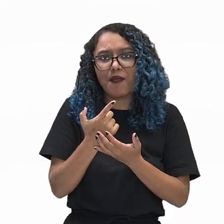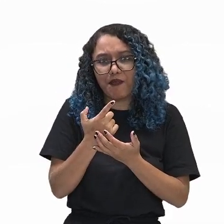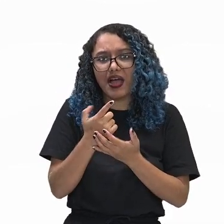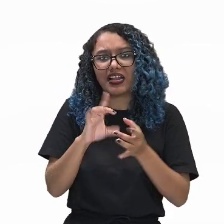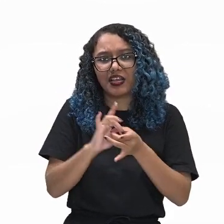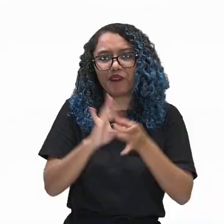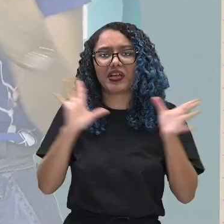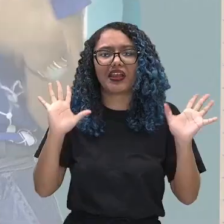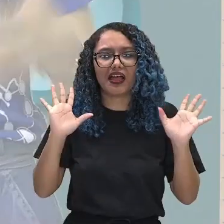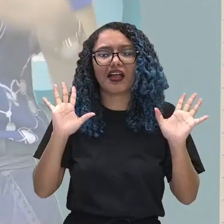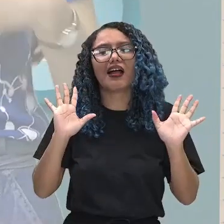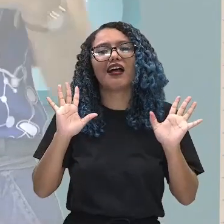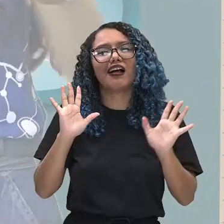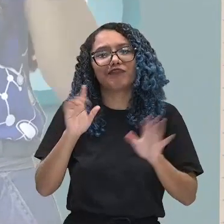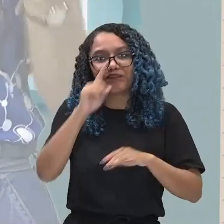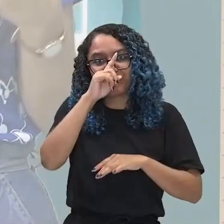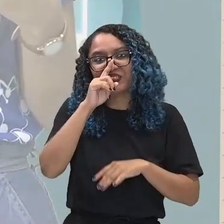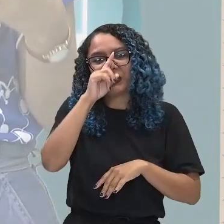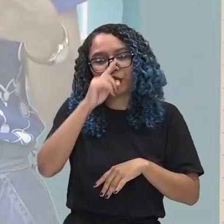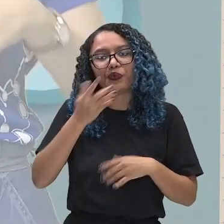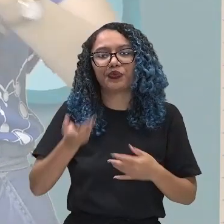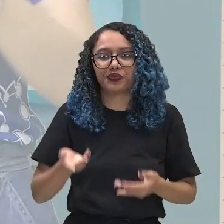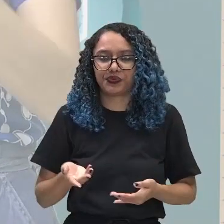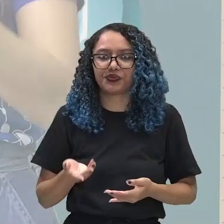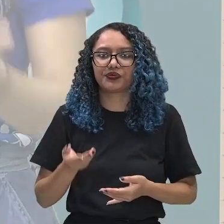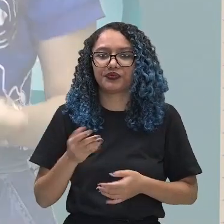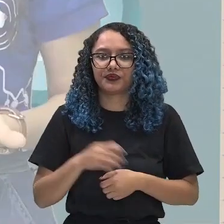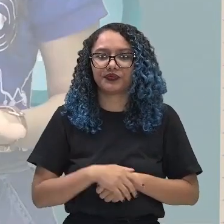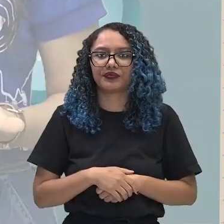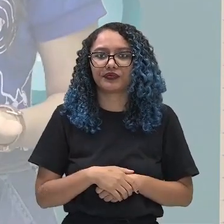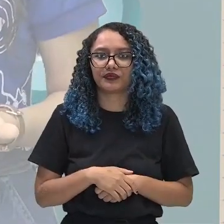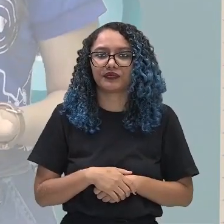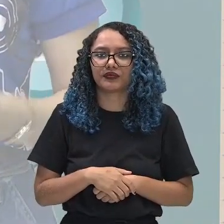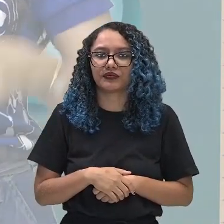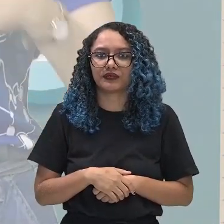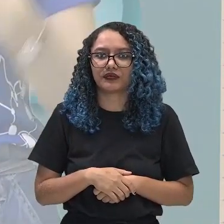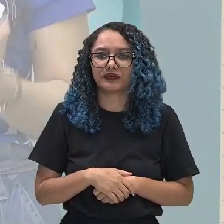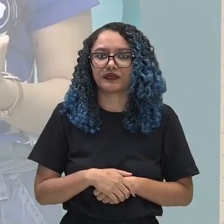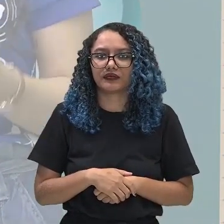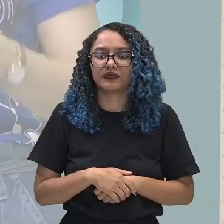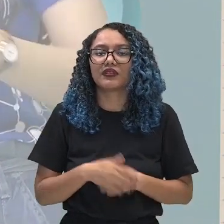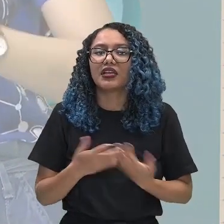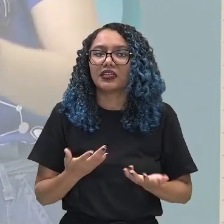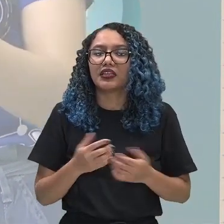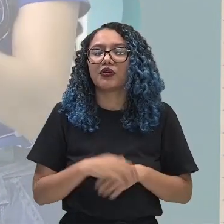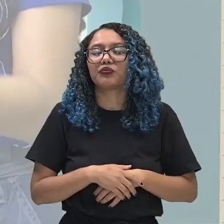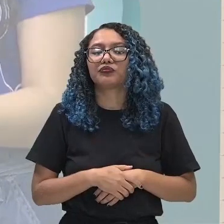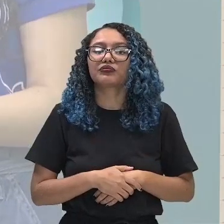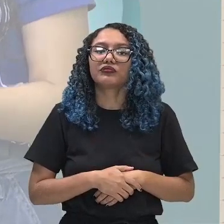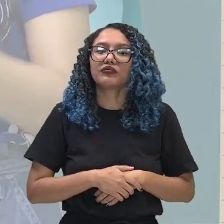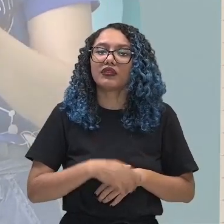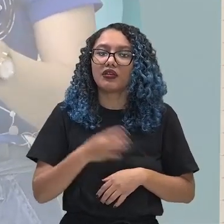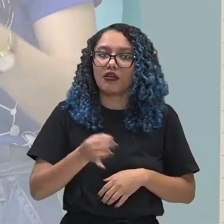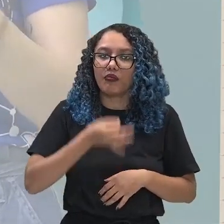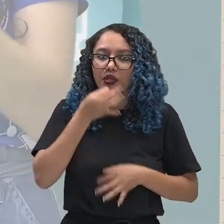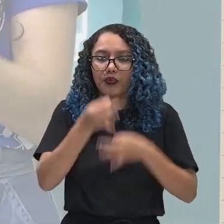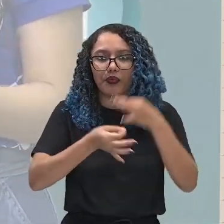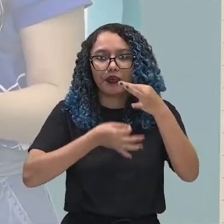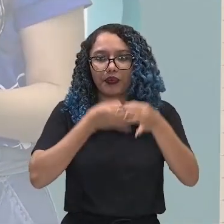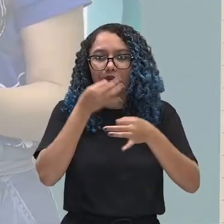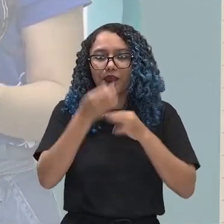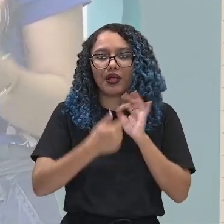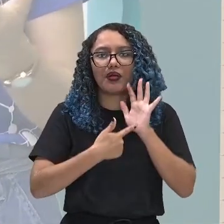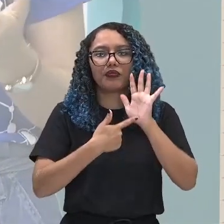vez, o que eu estou fazendo aí? Estou dando a minha opinião ainda, mostrando por meio de outros elementos, de